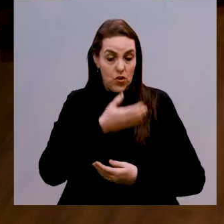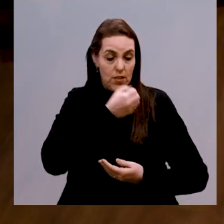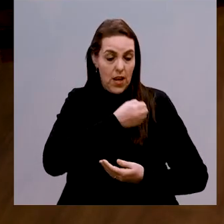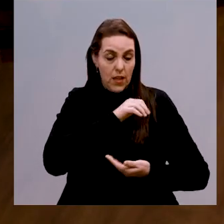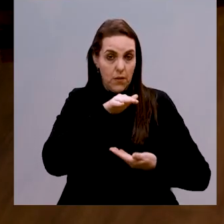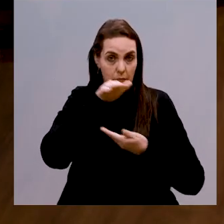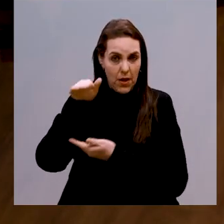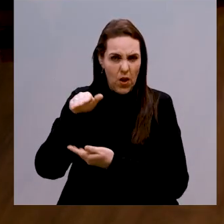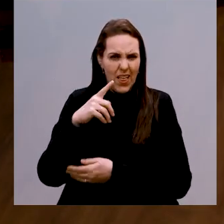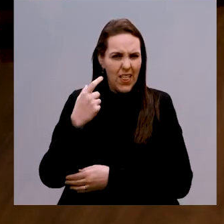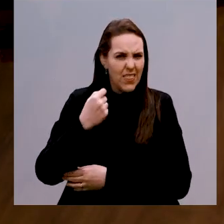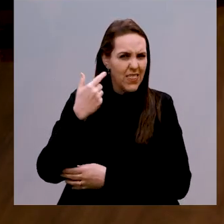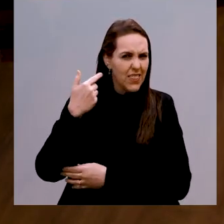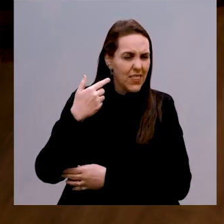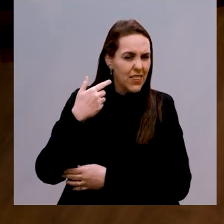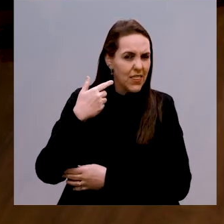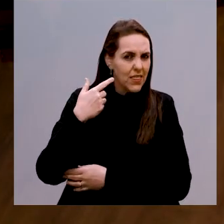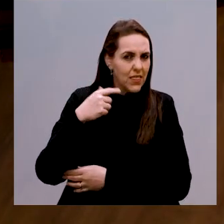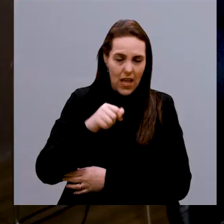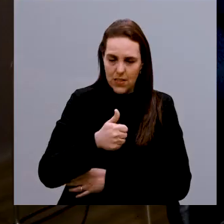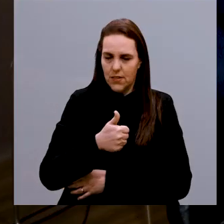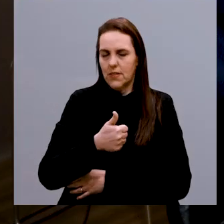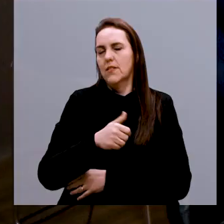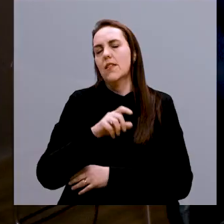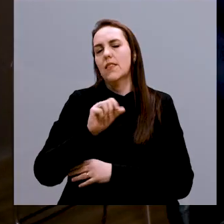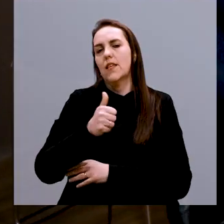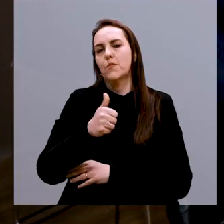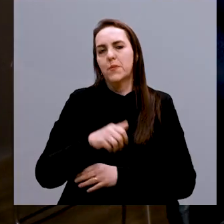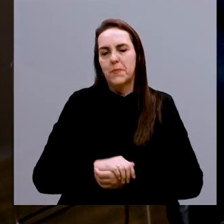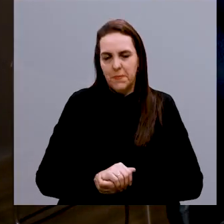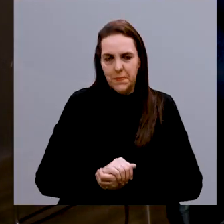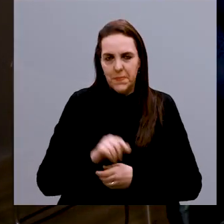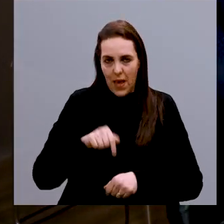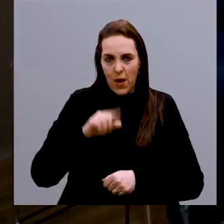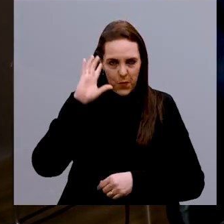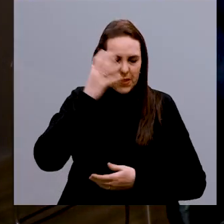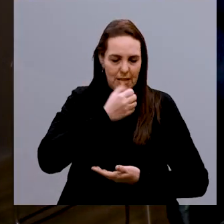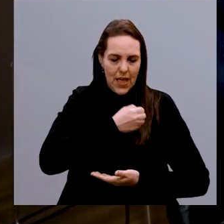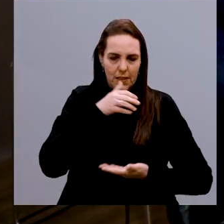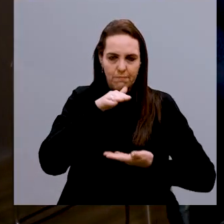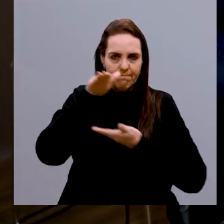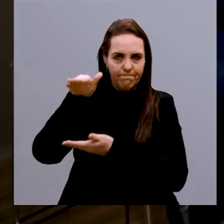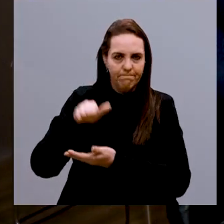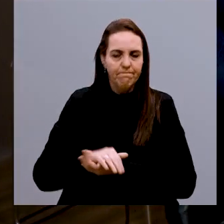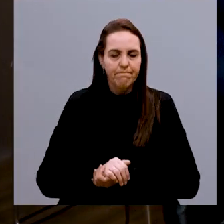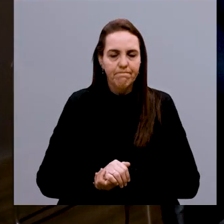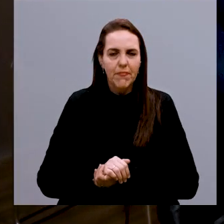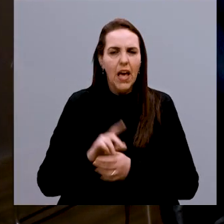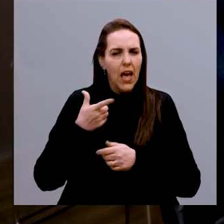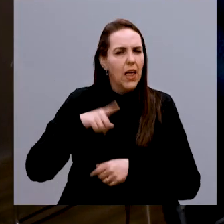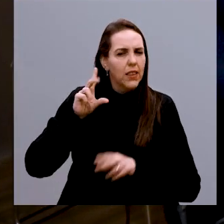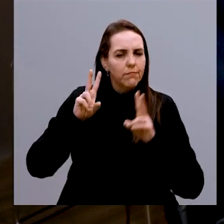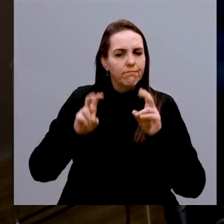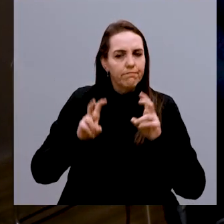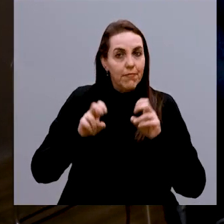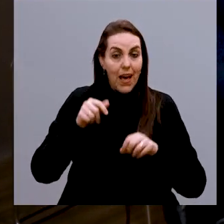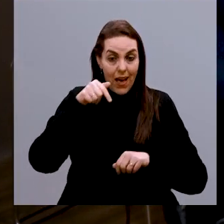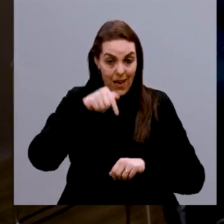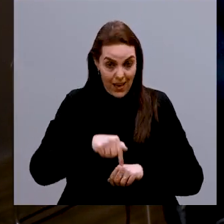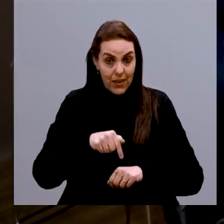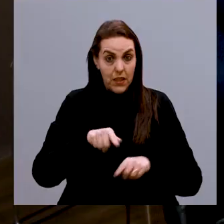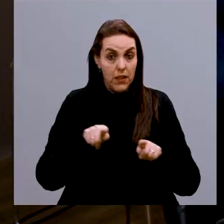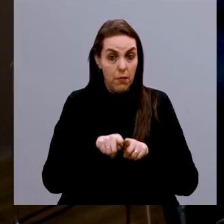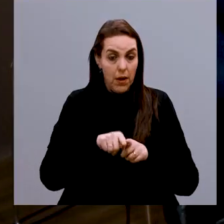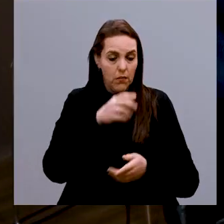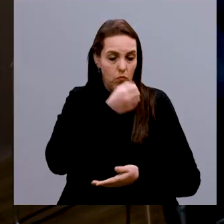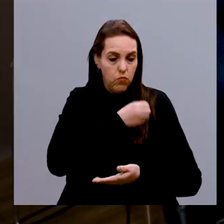Sul é o 10º do estado? É o 11º. 11º. E aí, a Bruna estava comentando, a gente estava comentando antes, que aqui é um